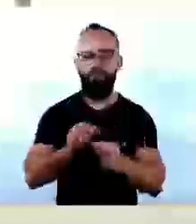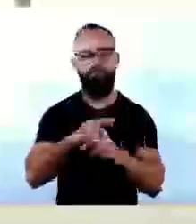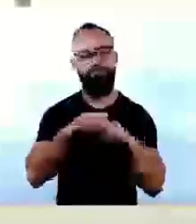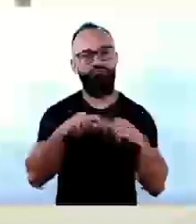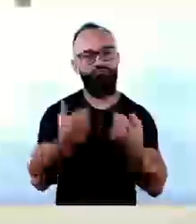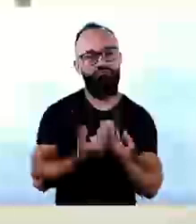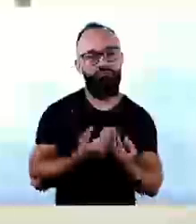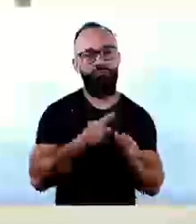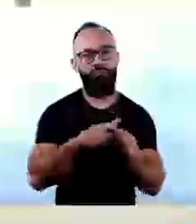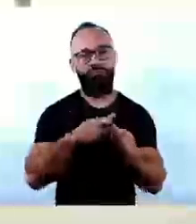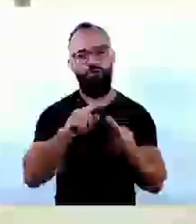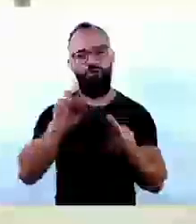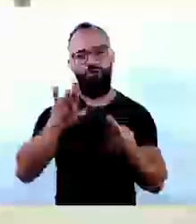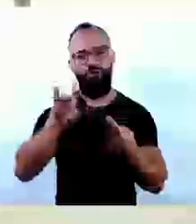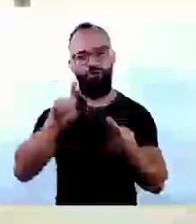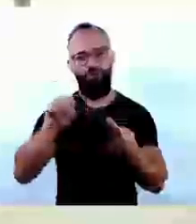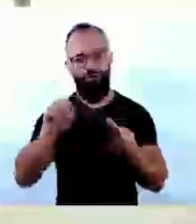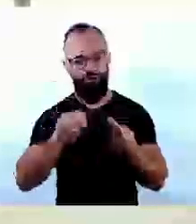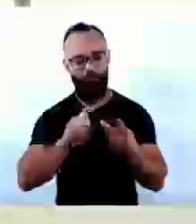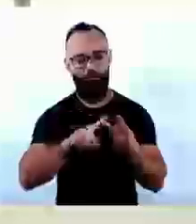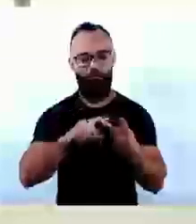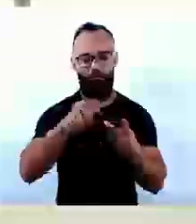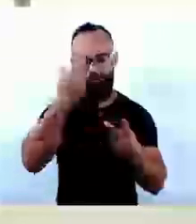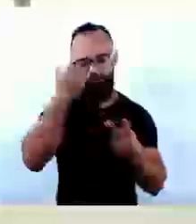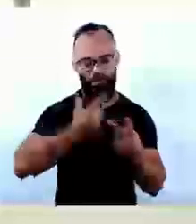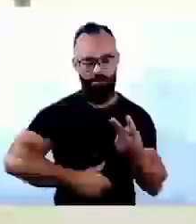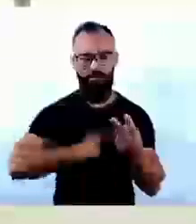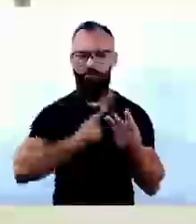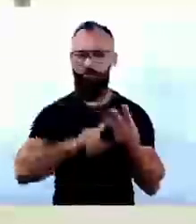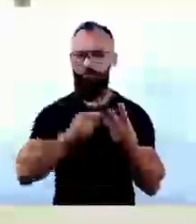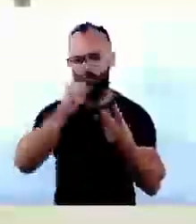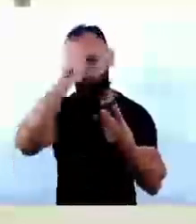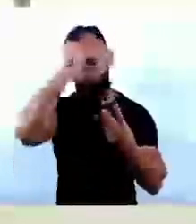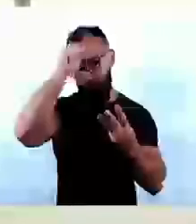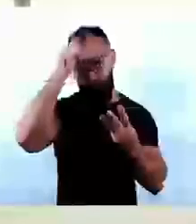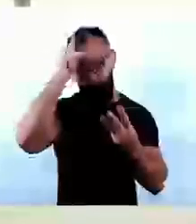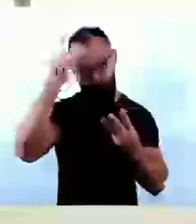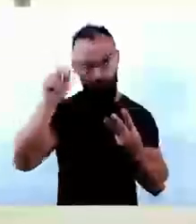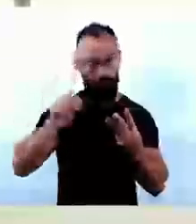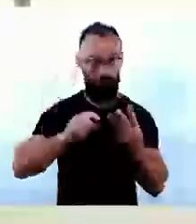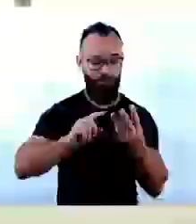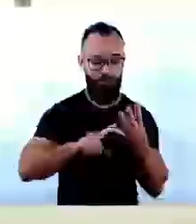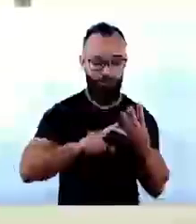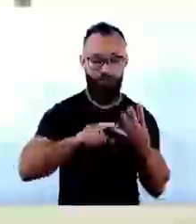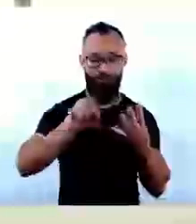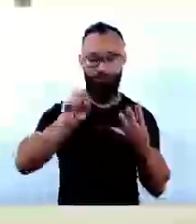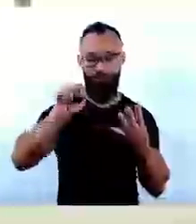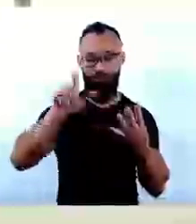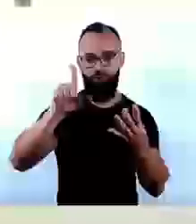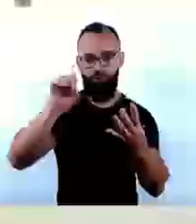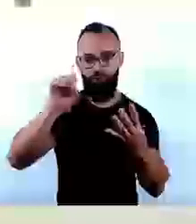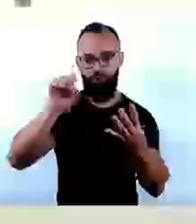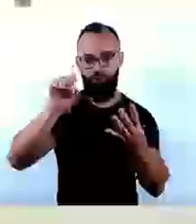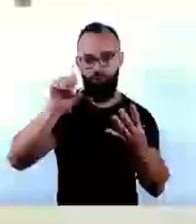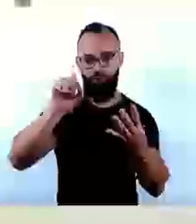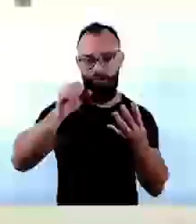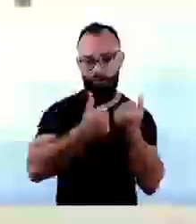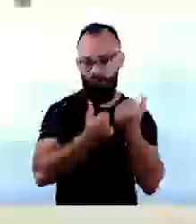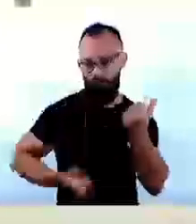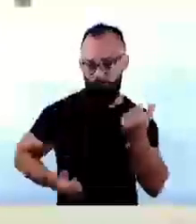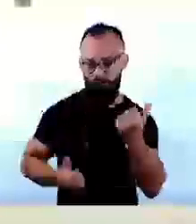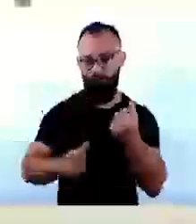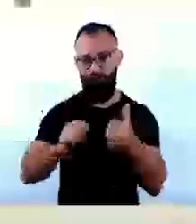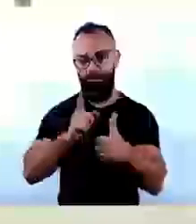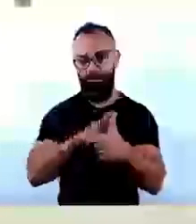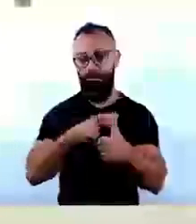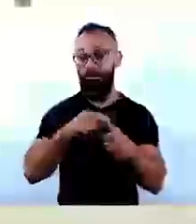chimia eu nosso executivo salmir né Prefeito Alexandre e o comandante já né nosso Comandante aqui do